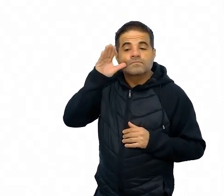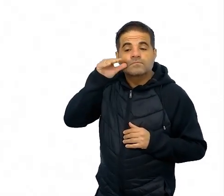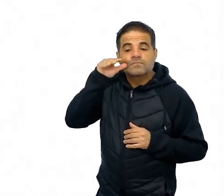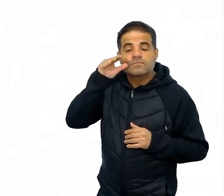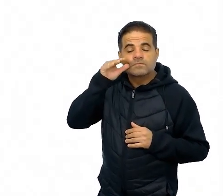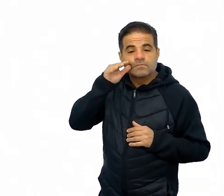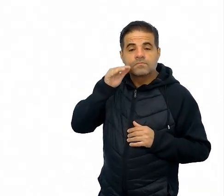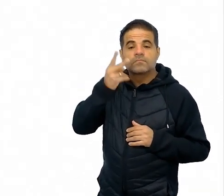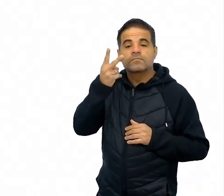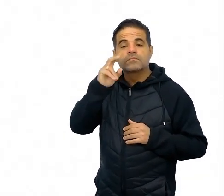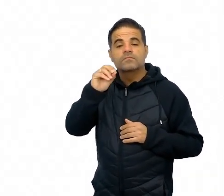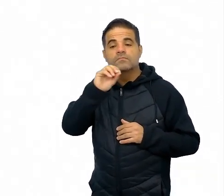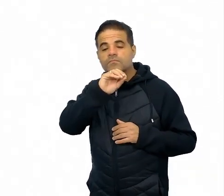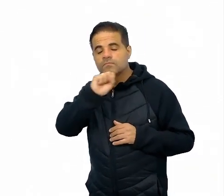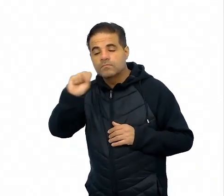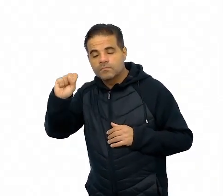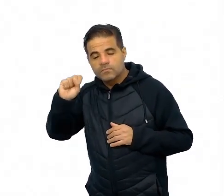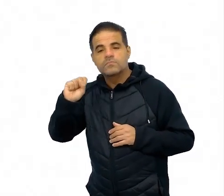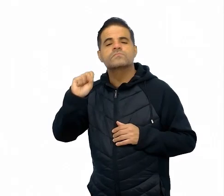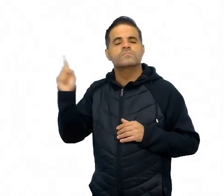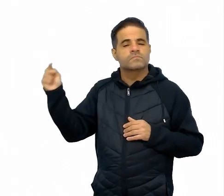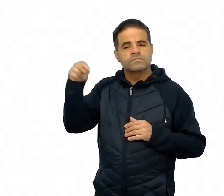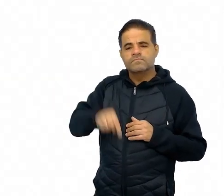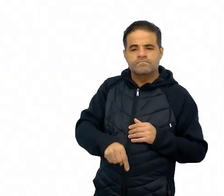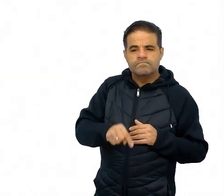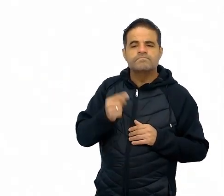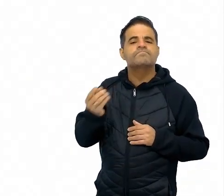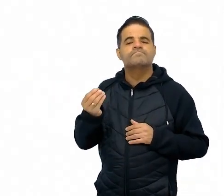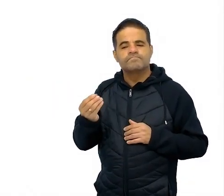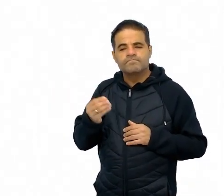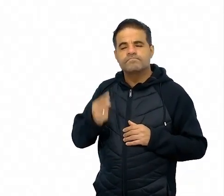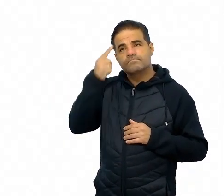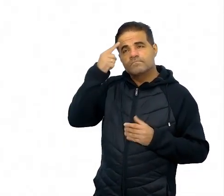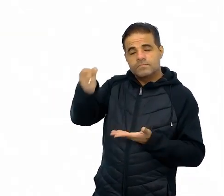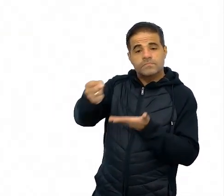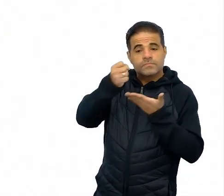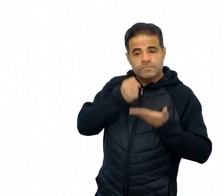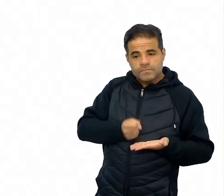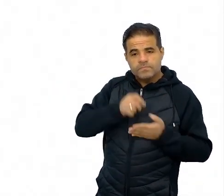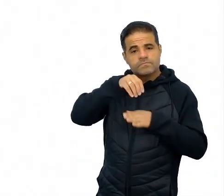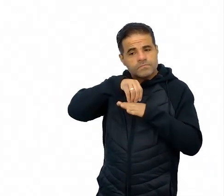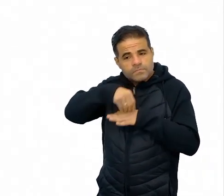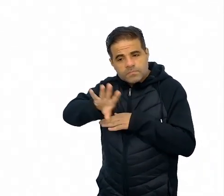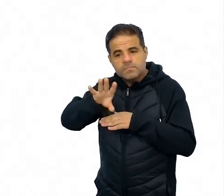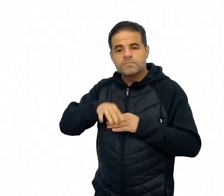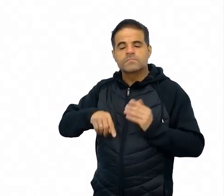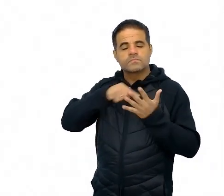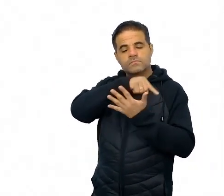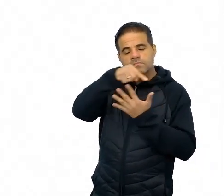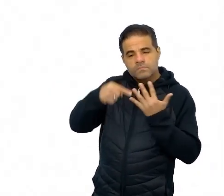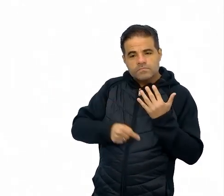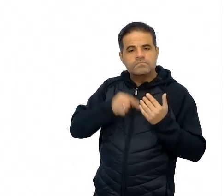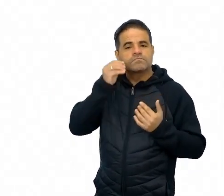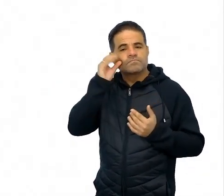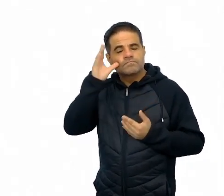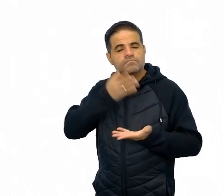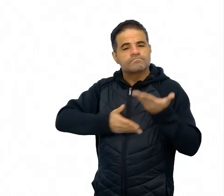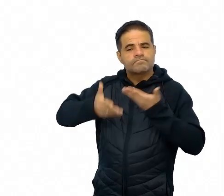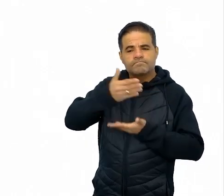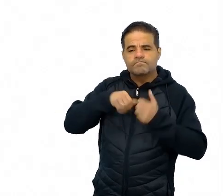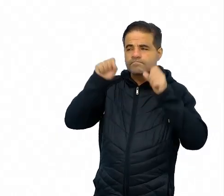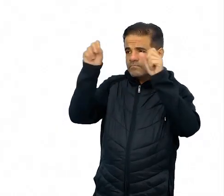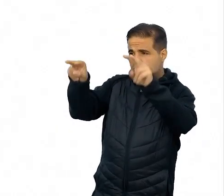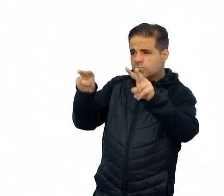em 2008, e ela vem trazendo esses conhecimentos,